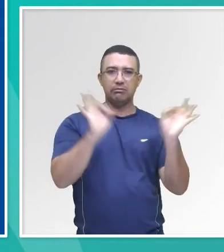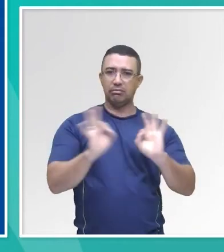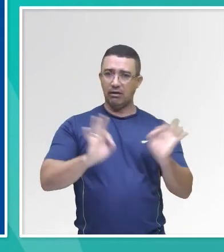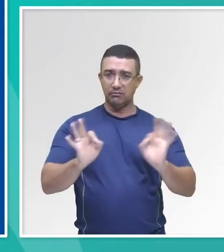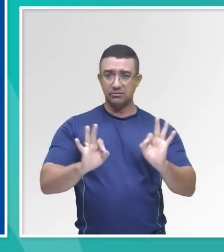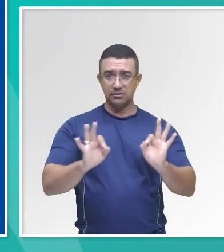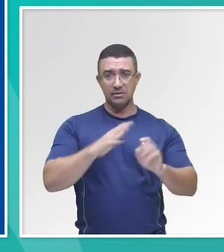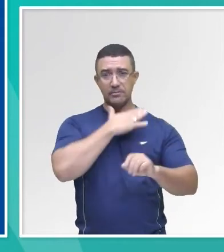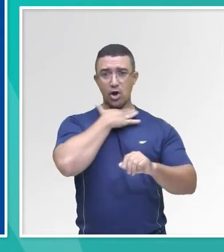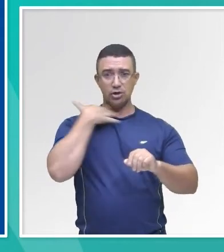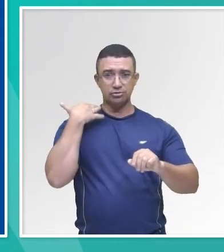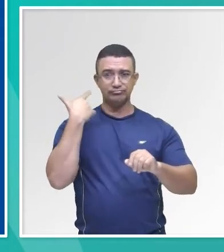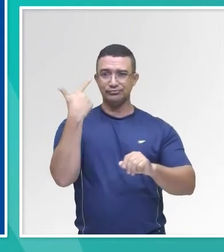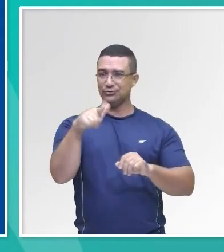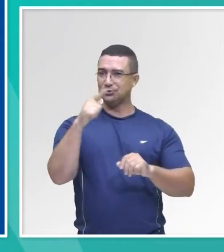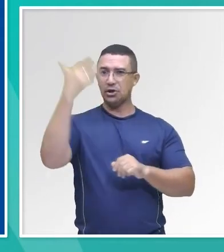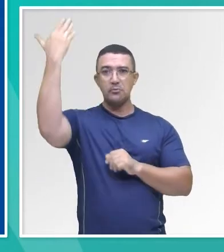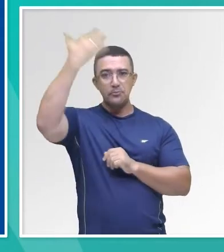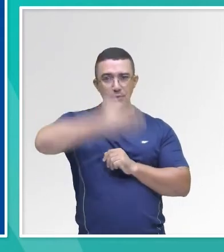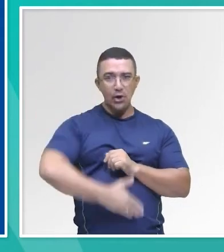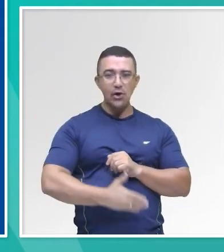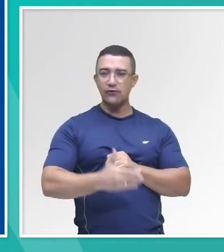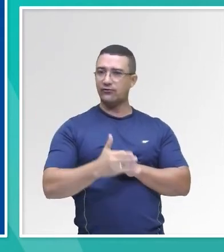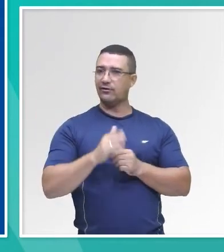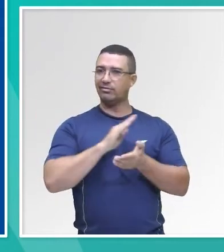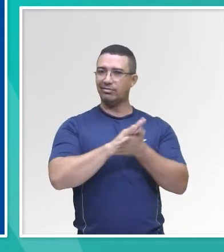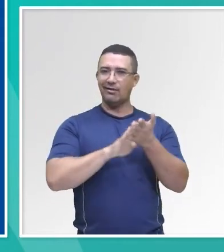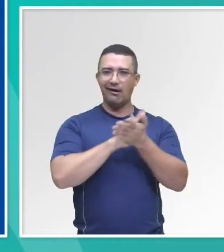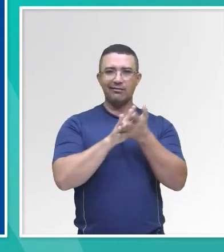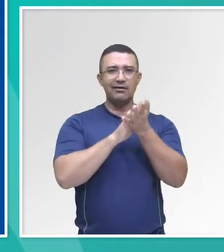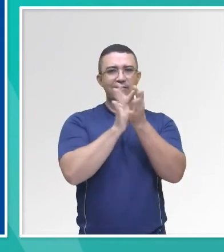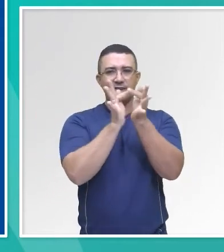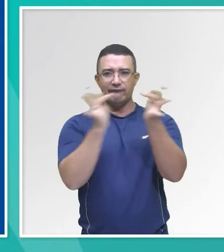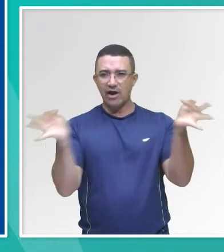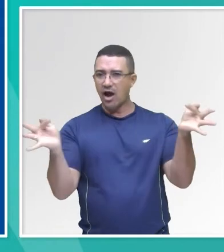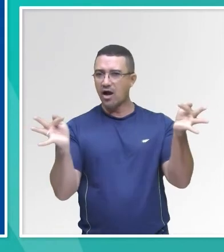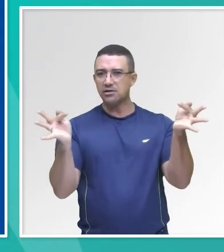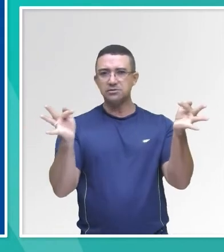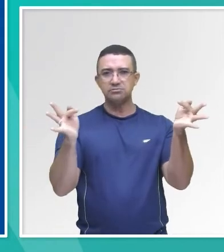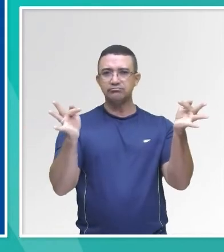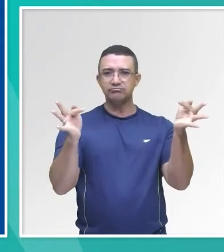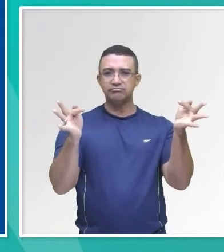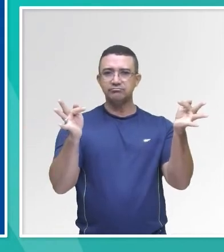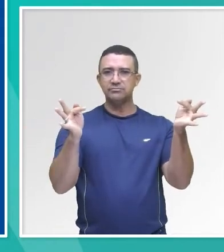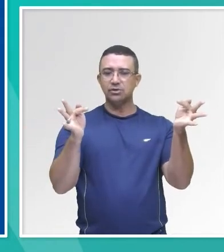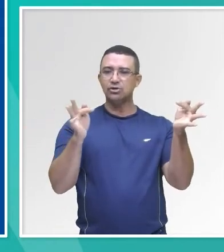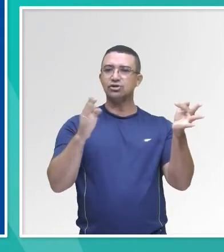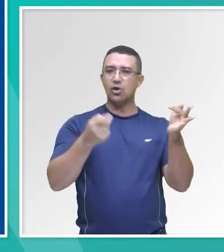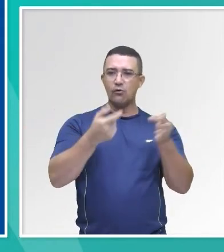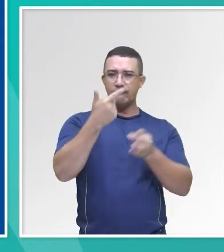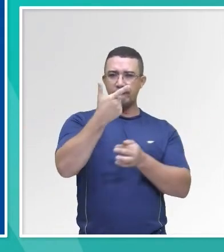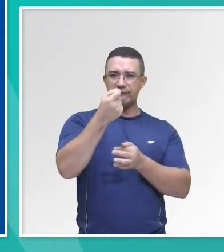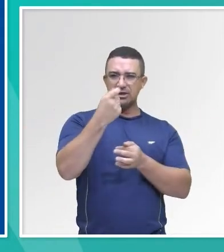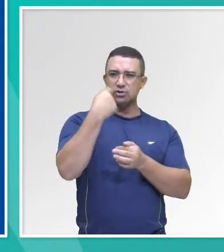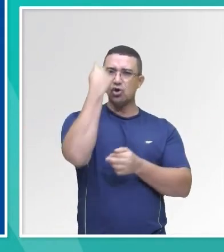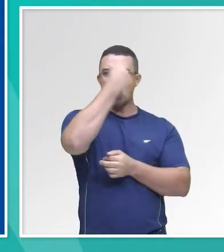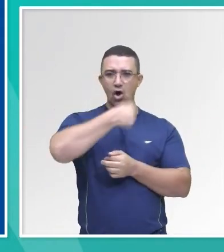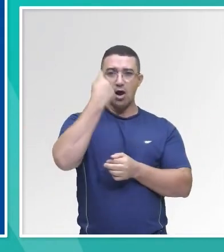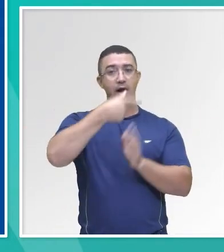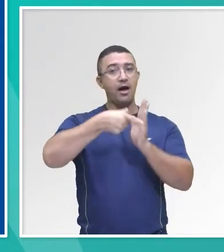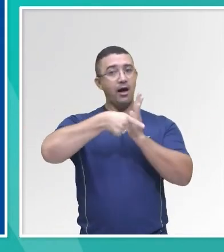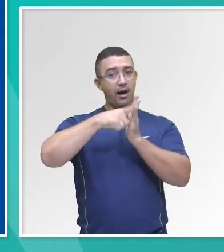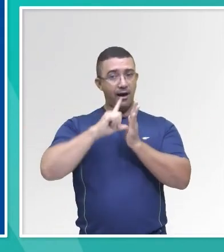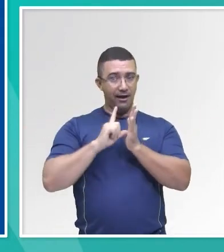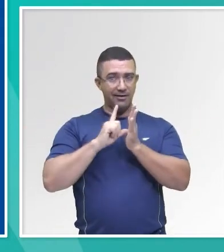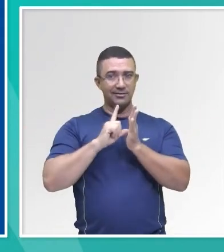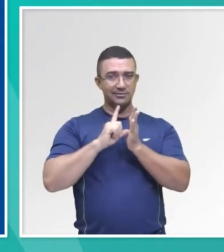Sem testemunhas, sem aparato, sem frase, acontecida quase 20 horas antes daquela